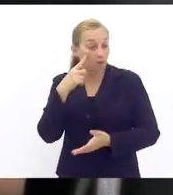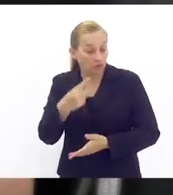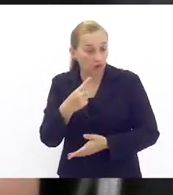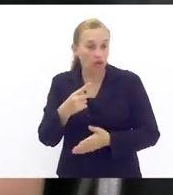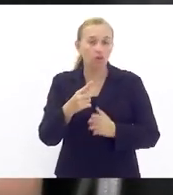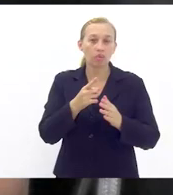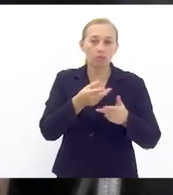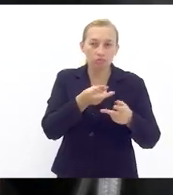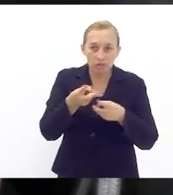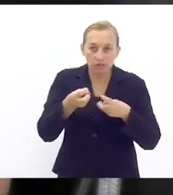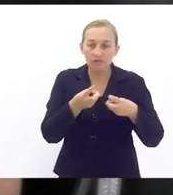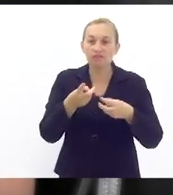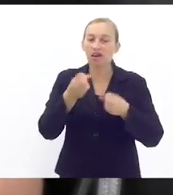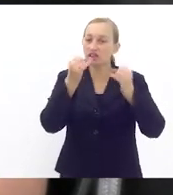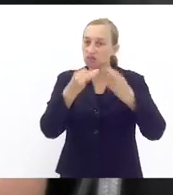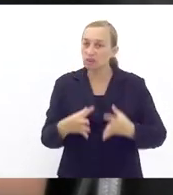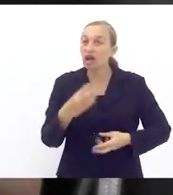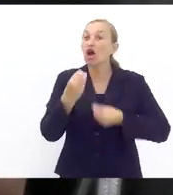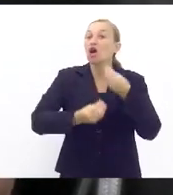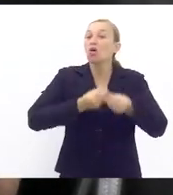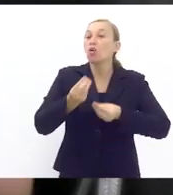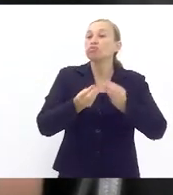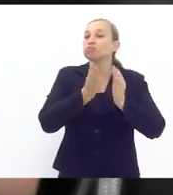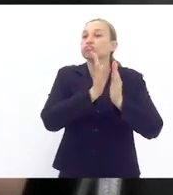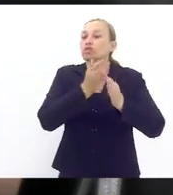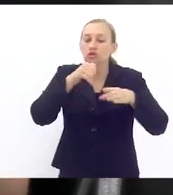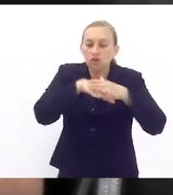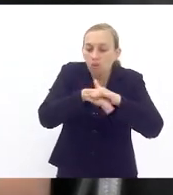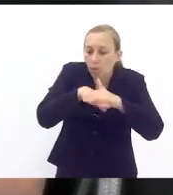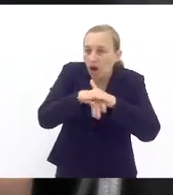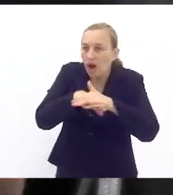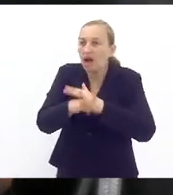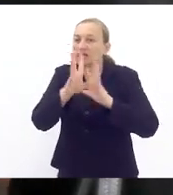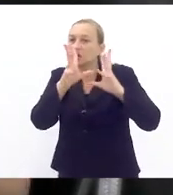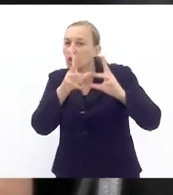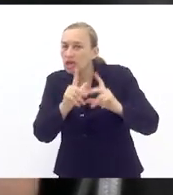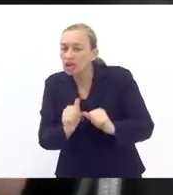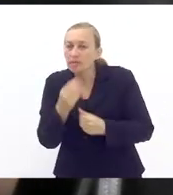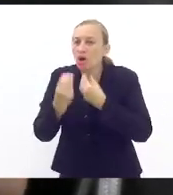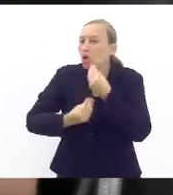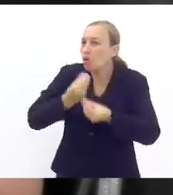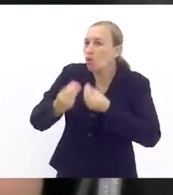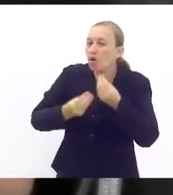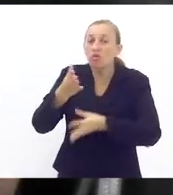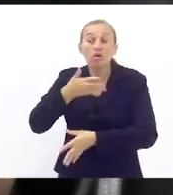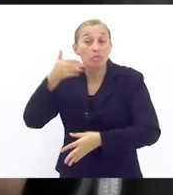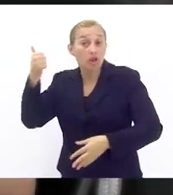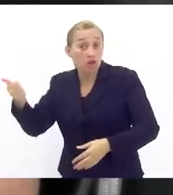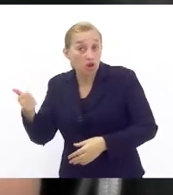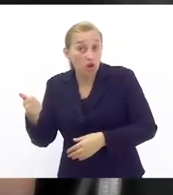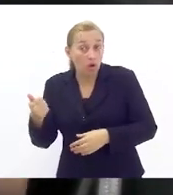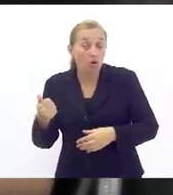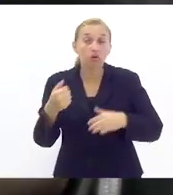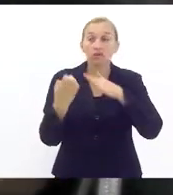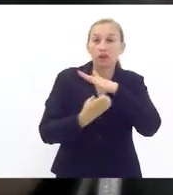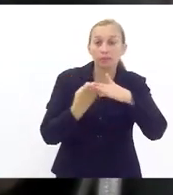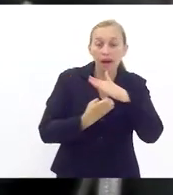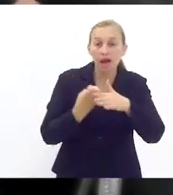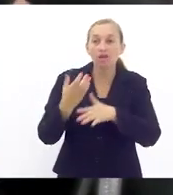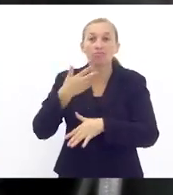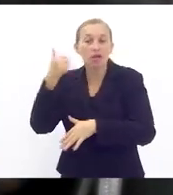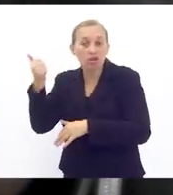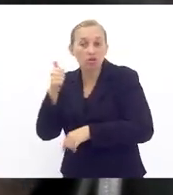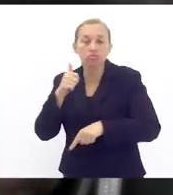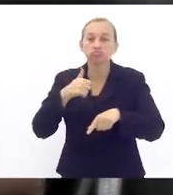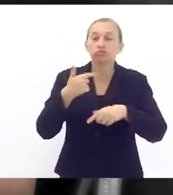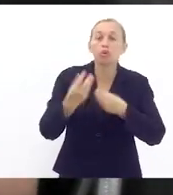acervo dizer como que se guarda como que se expõe como que se limpa o que que é qual é a melhor empresa Qual é a melhor serviço então assim a gente está